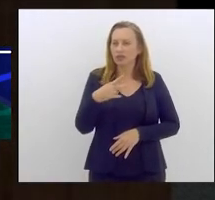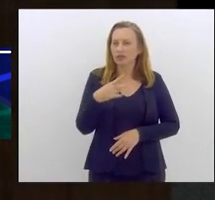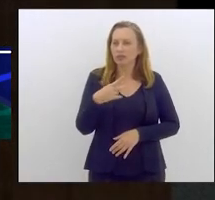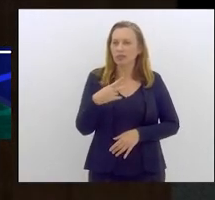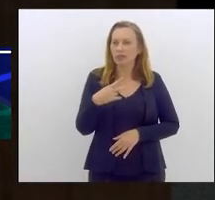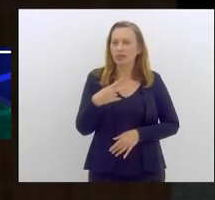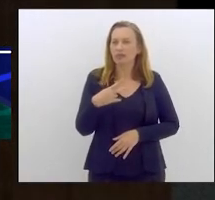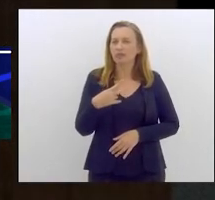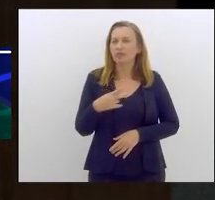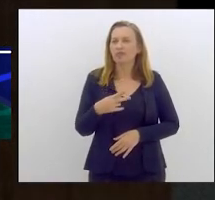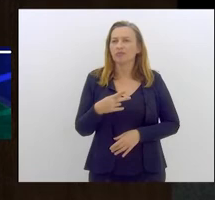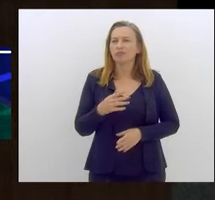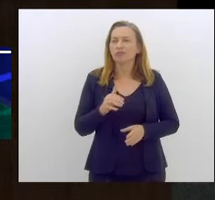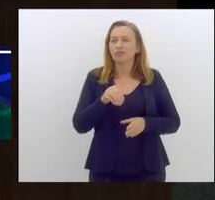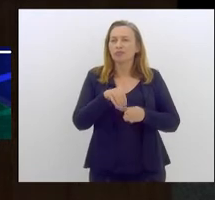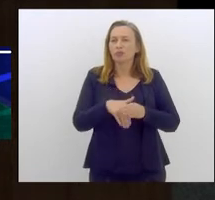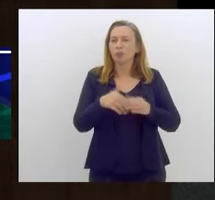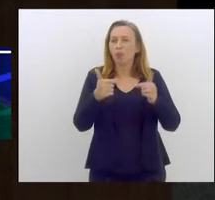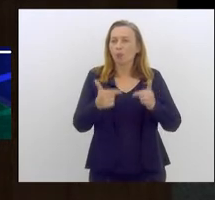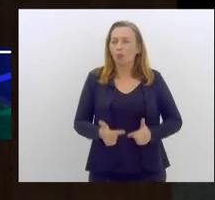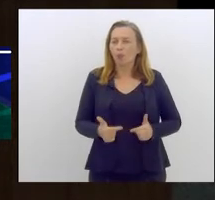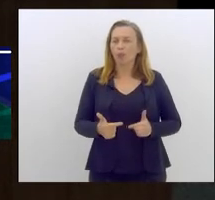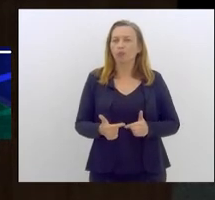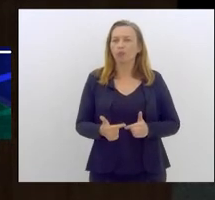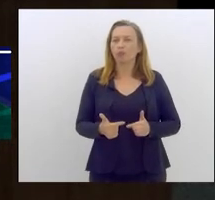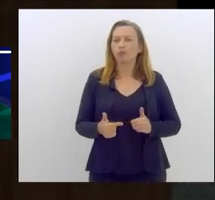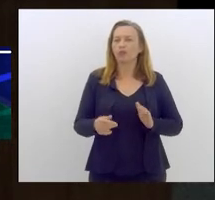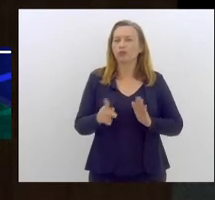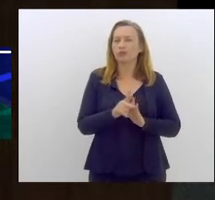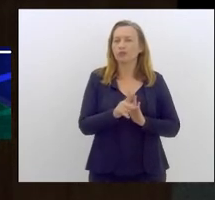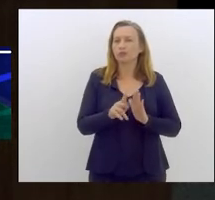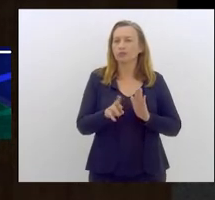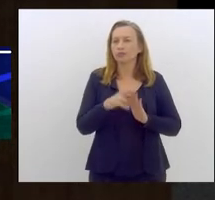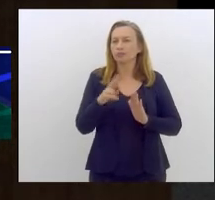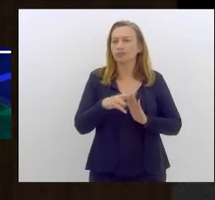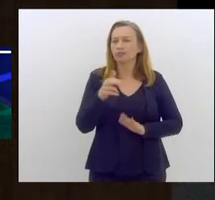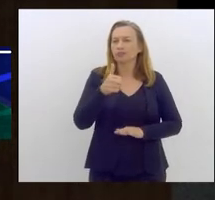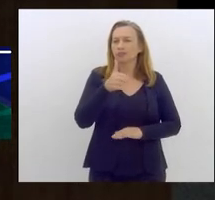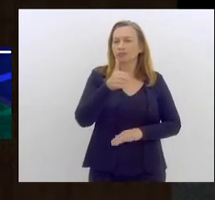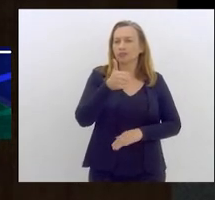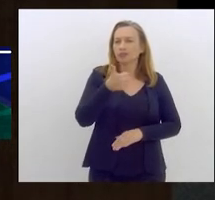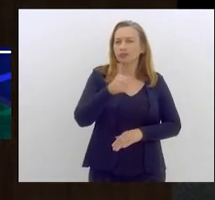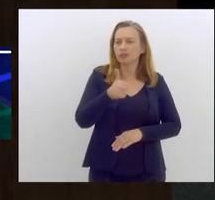a abstenção da bancada do PSOL no projeto de resolução de número